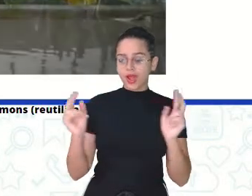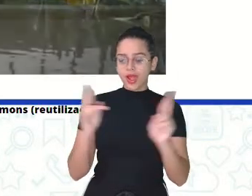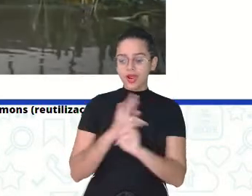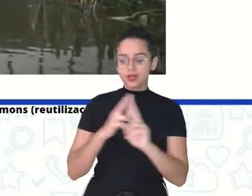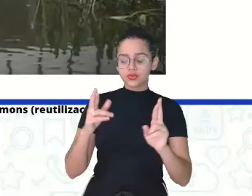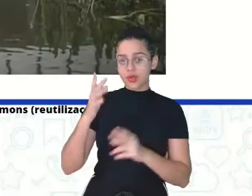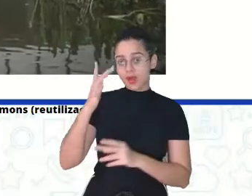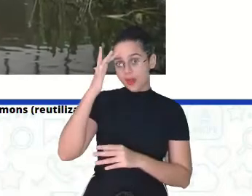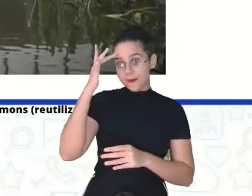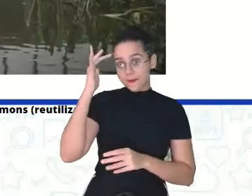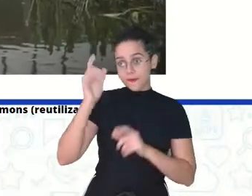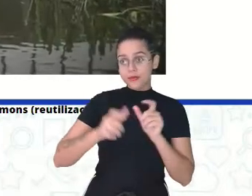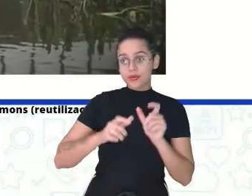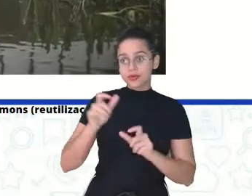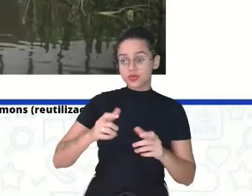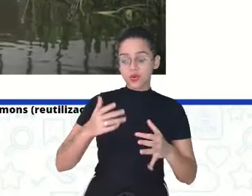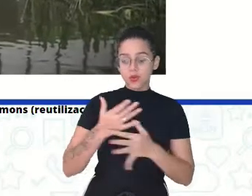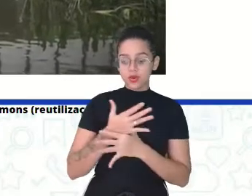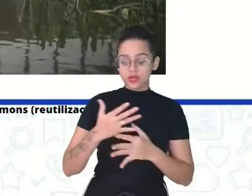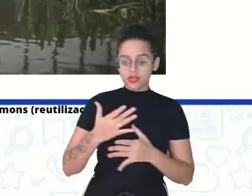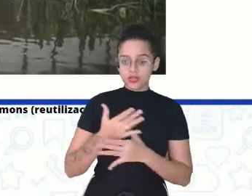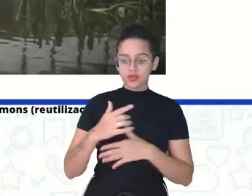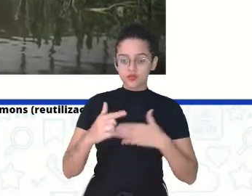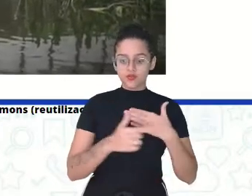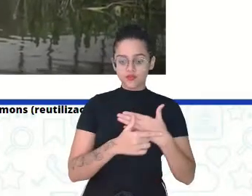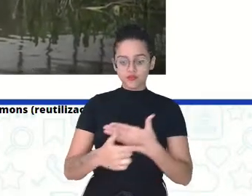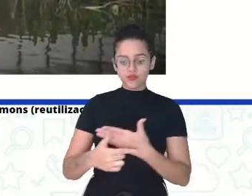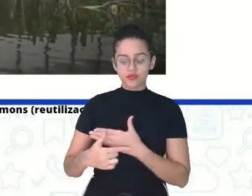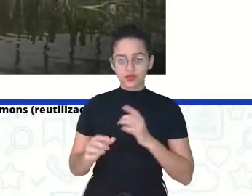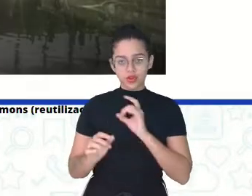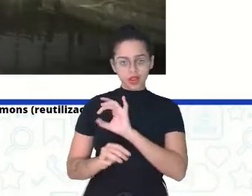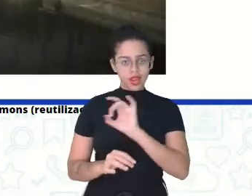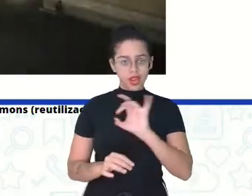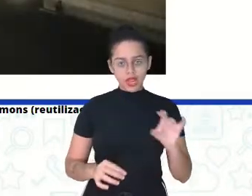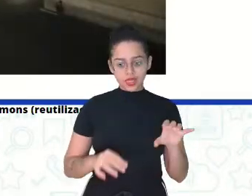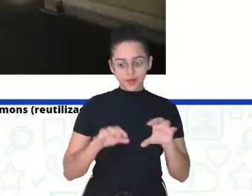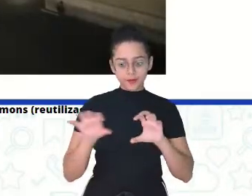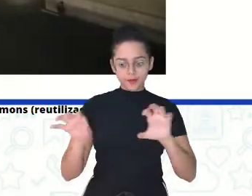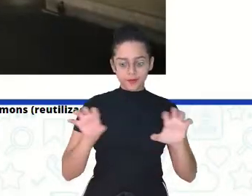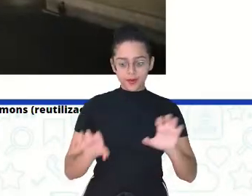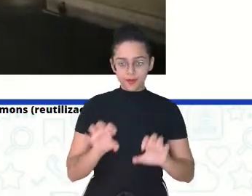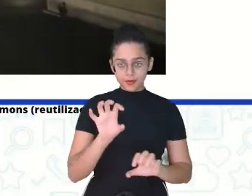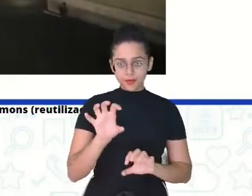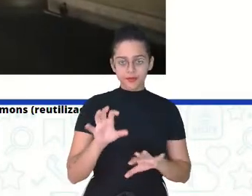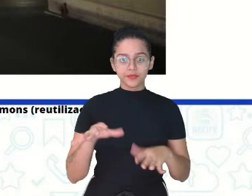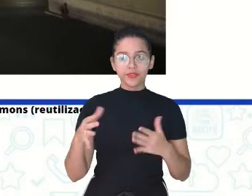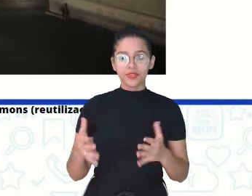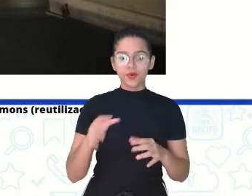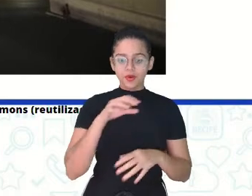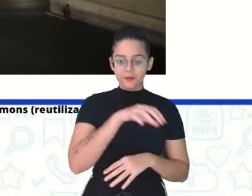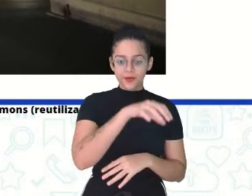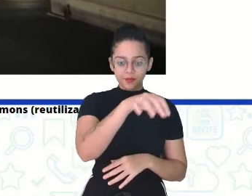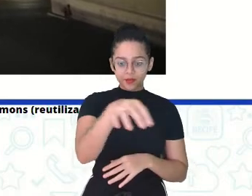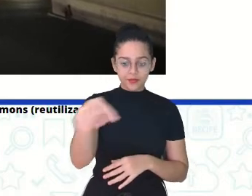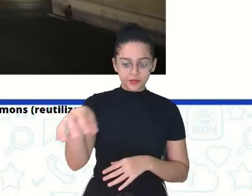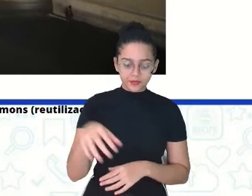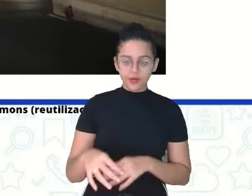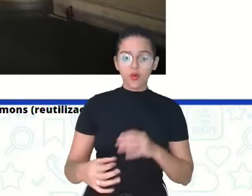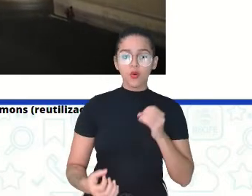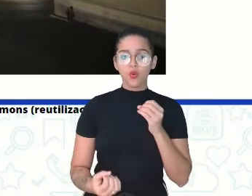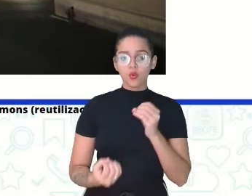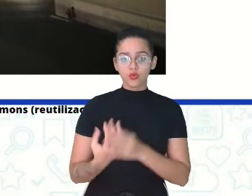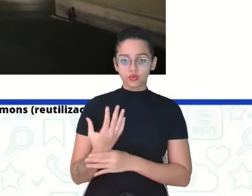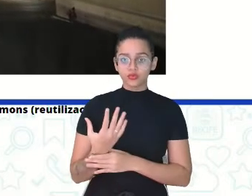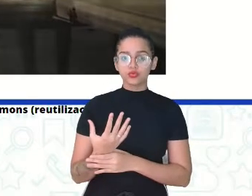cidade variasse de acordo com a função de cada espaço da capital. Assim, cada setor seria construído com